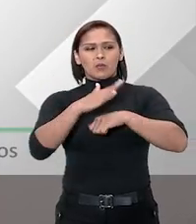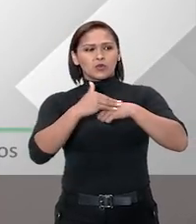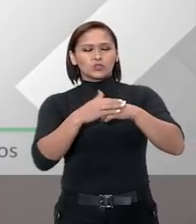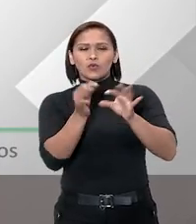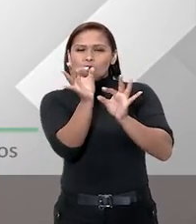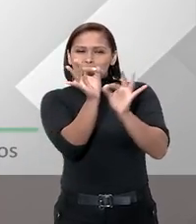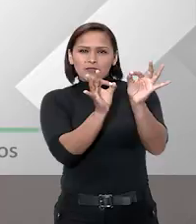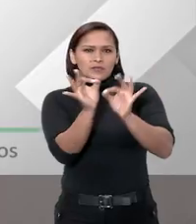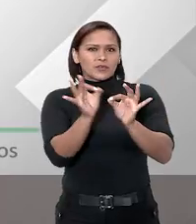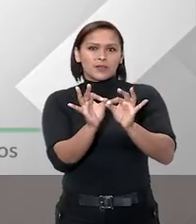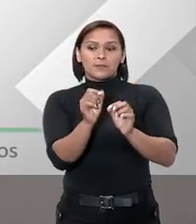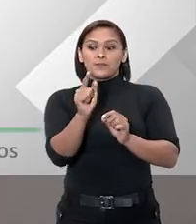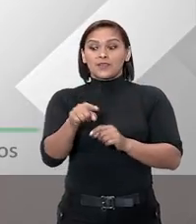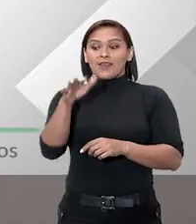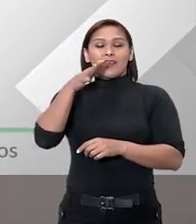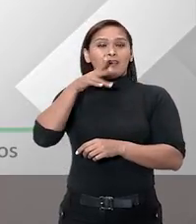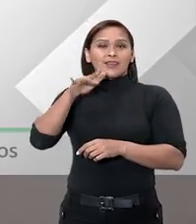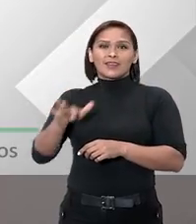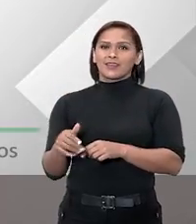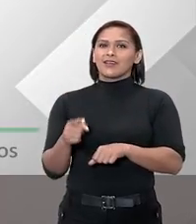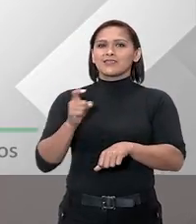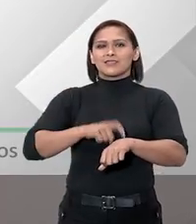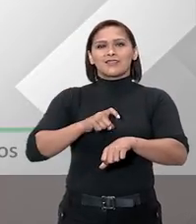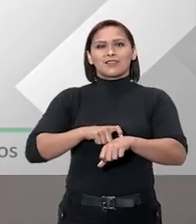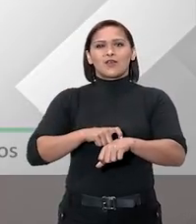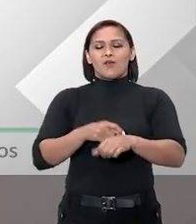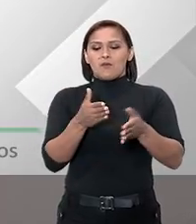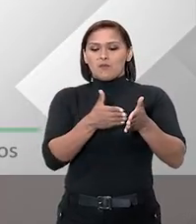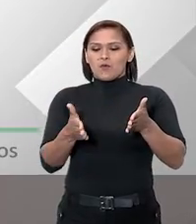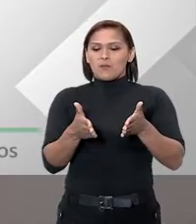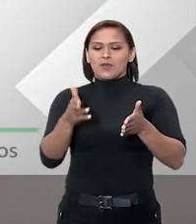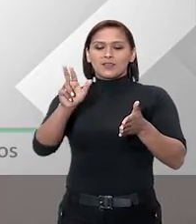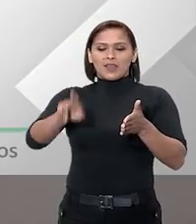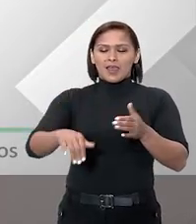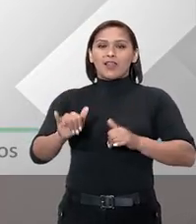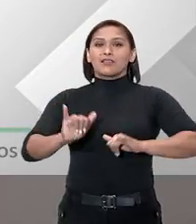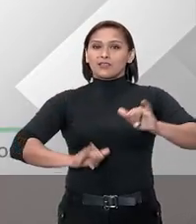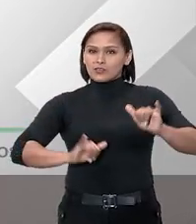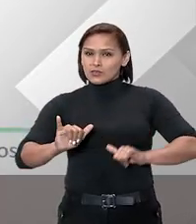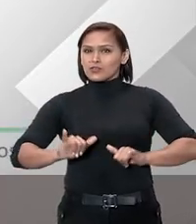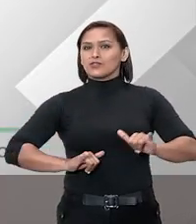esteja perfeito, ela não está no seu momento, ela ainda está sob